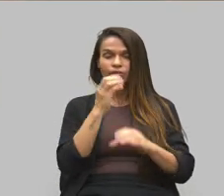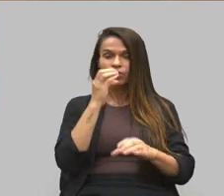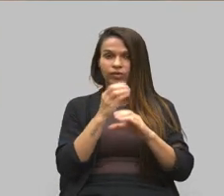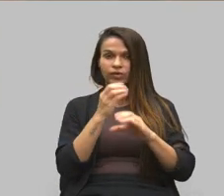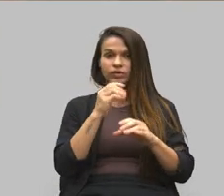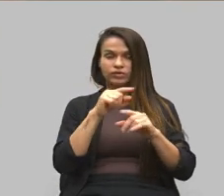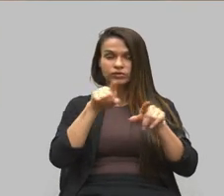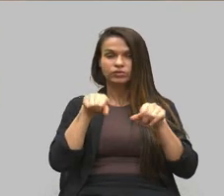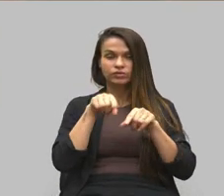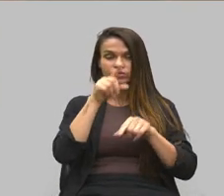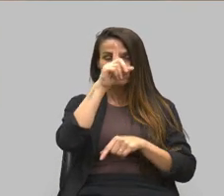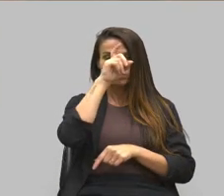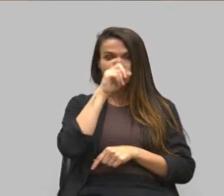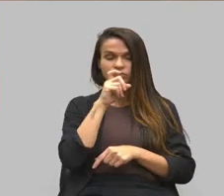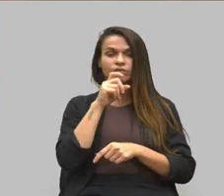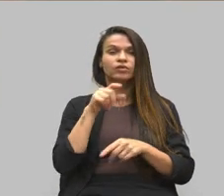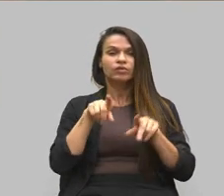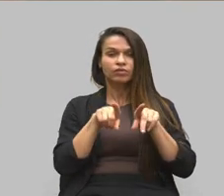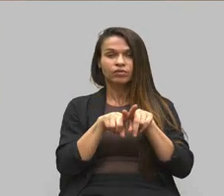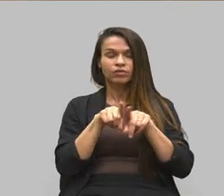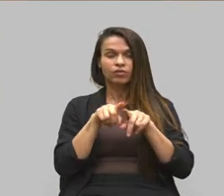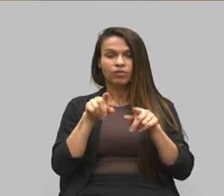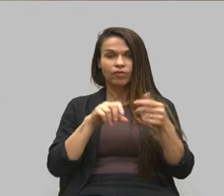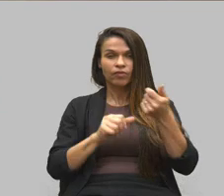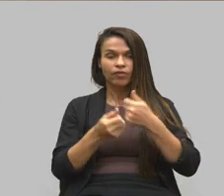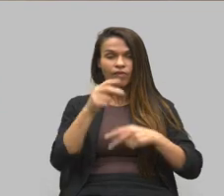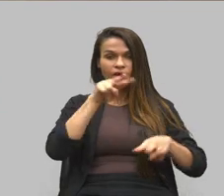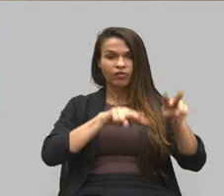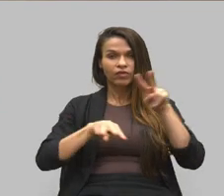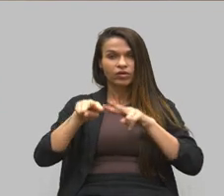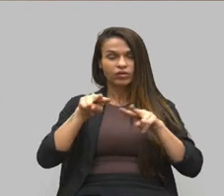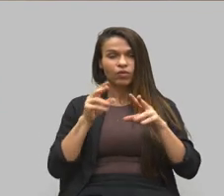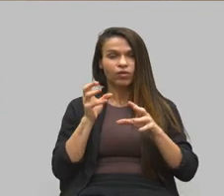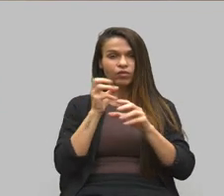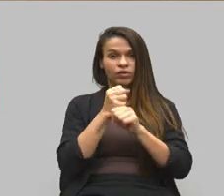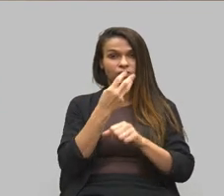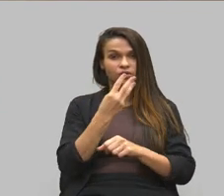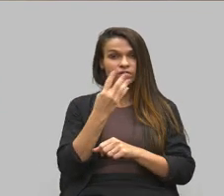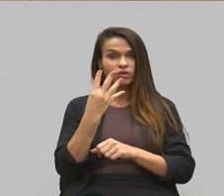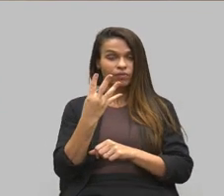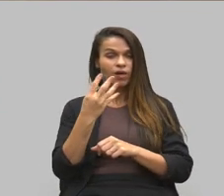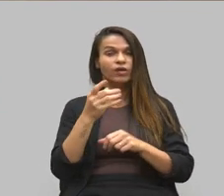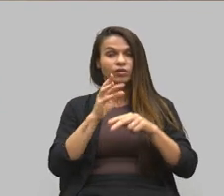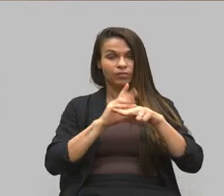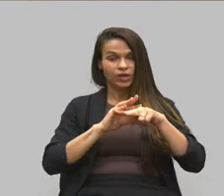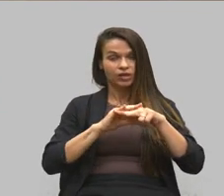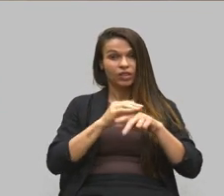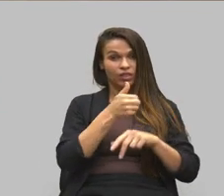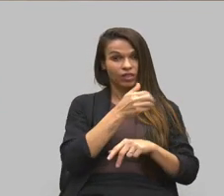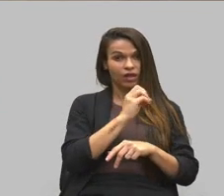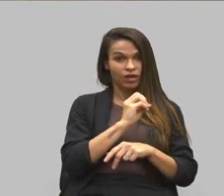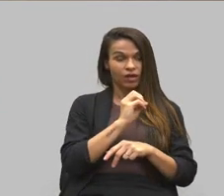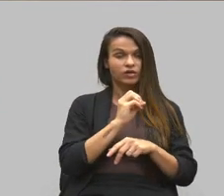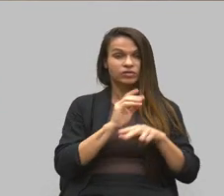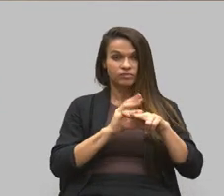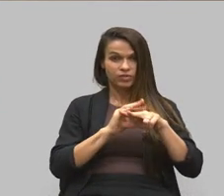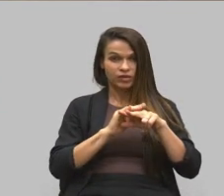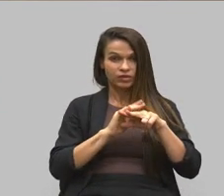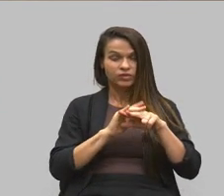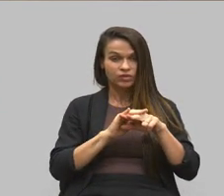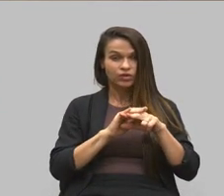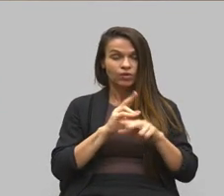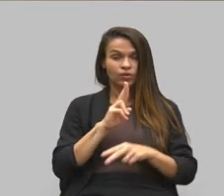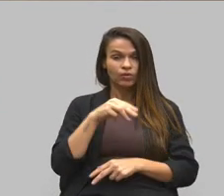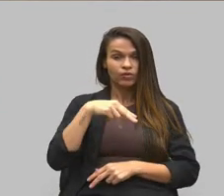também avaliação de escalas motor de um total de 34 pacientes sendo 10 pacientes em uso de nusinersena